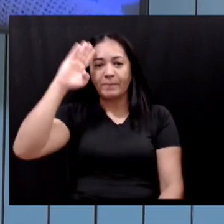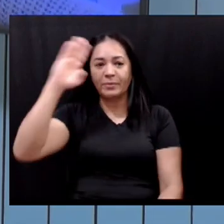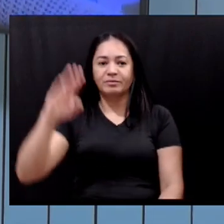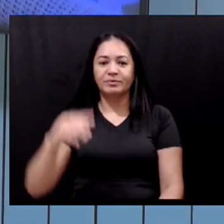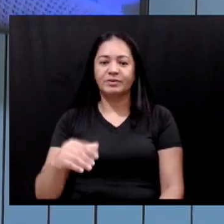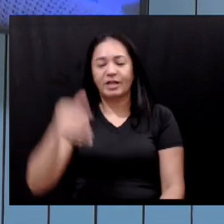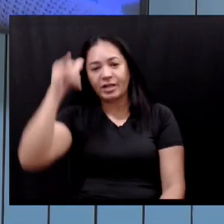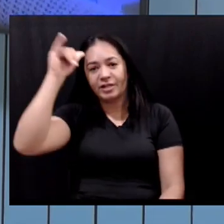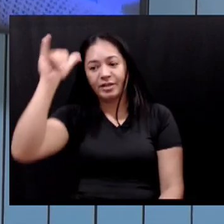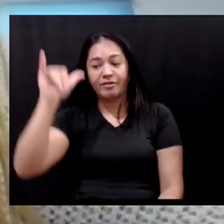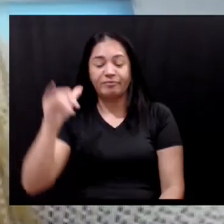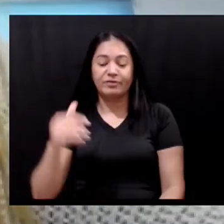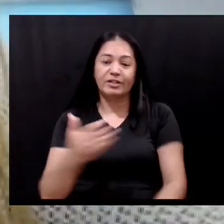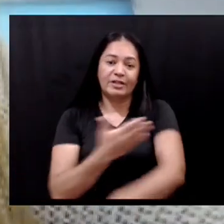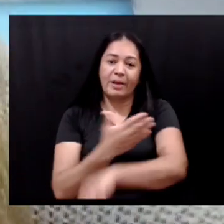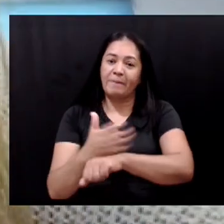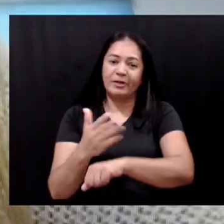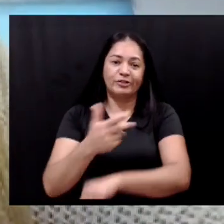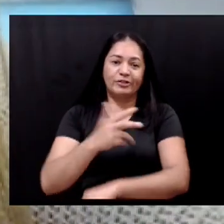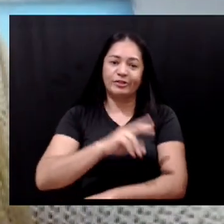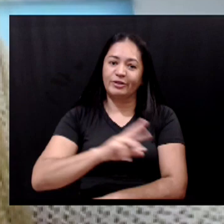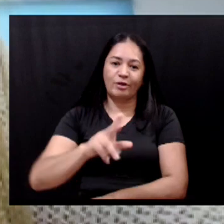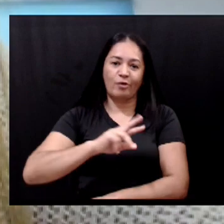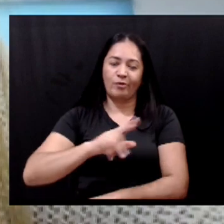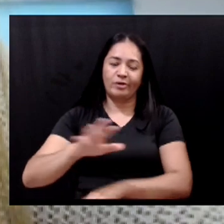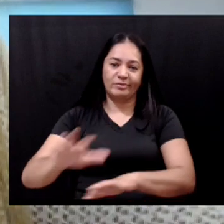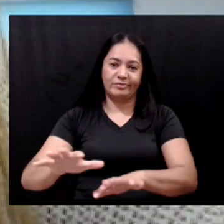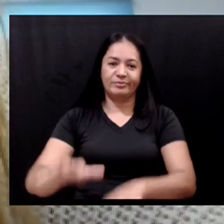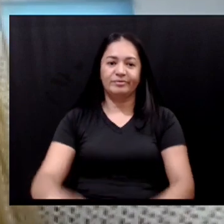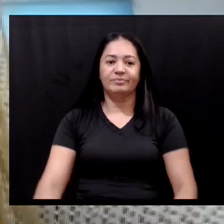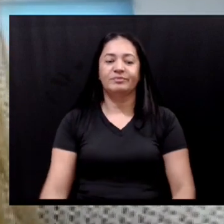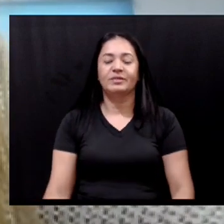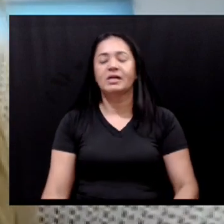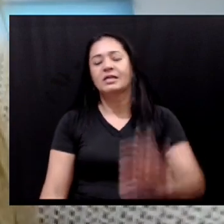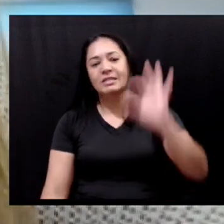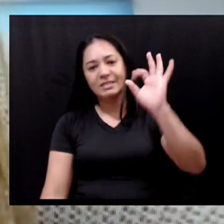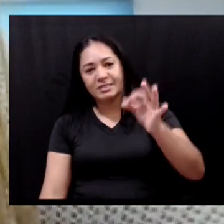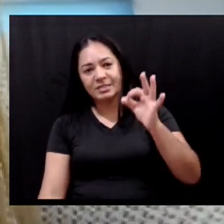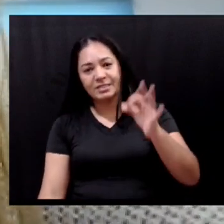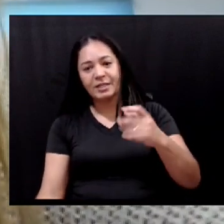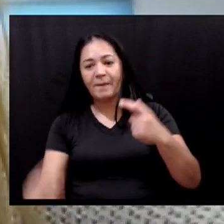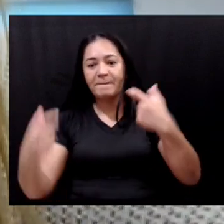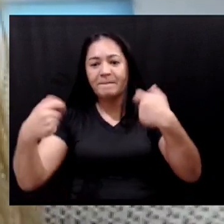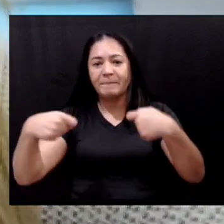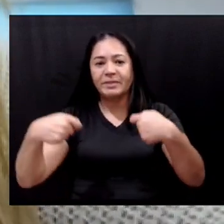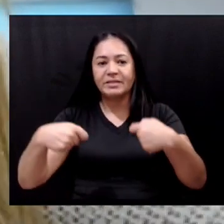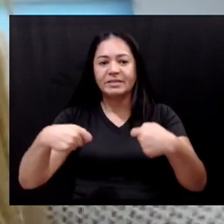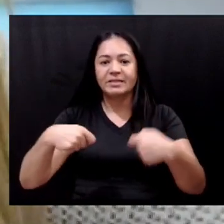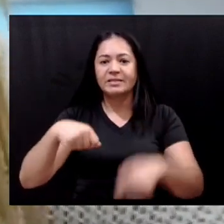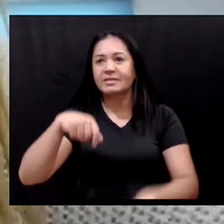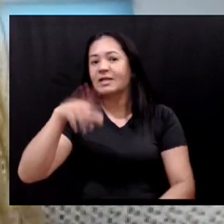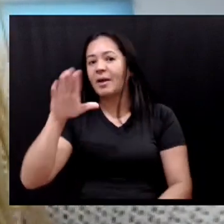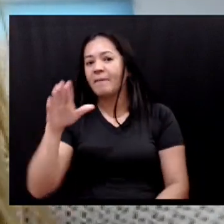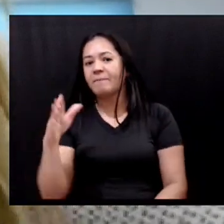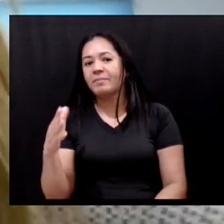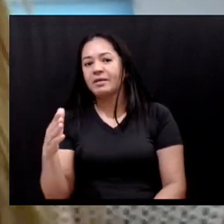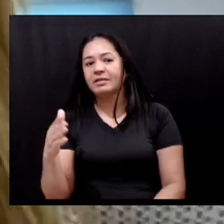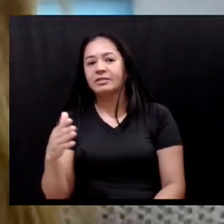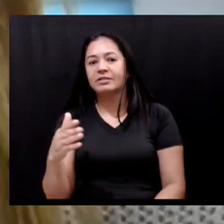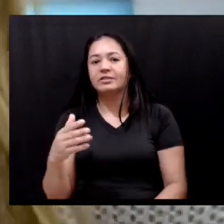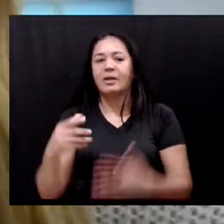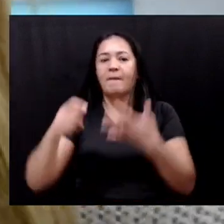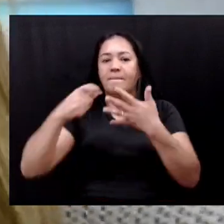né? Sem dúvida, acho que deveria ter vantagens, né, ou talvez benefícios, ou, né,